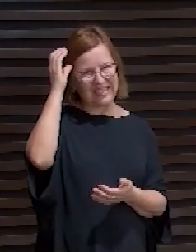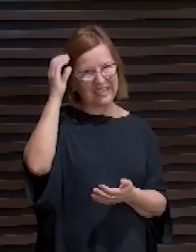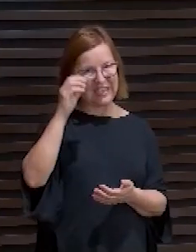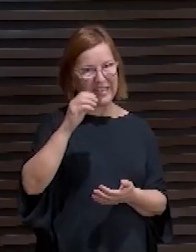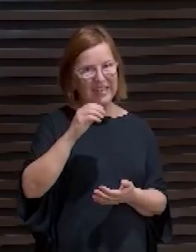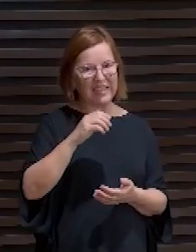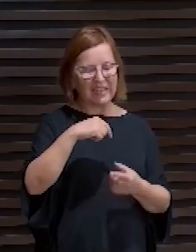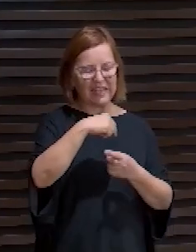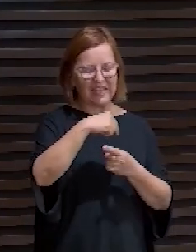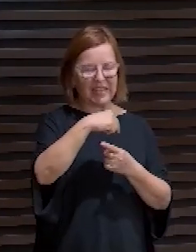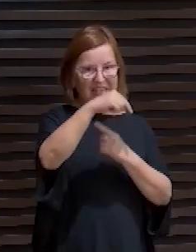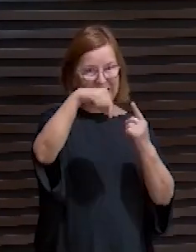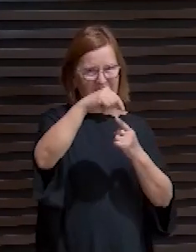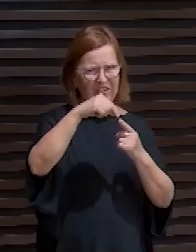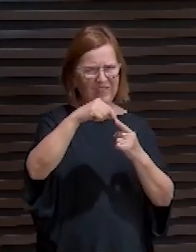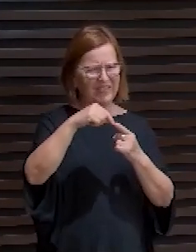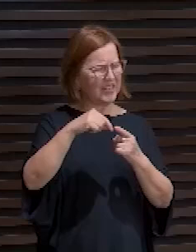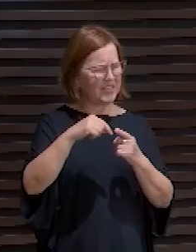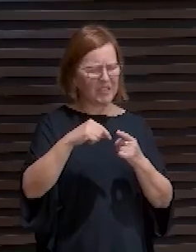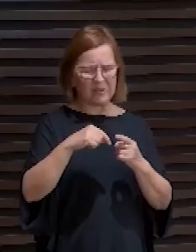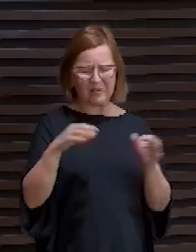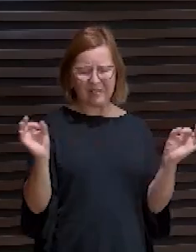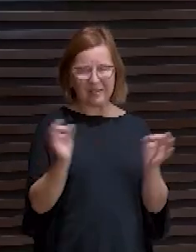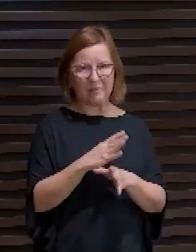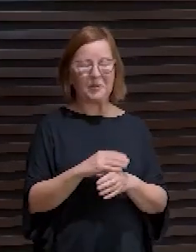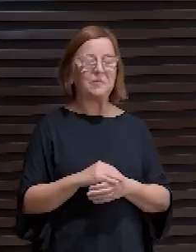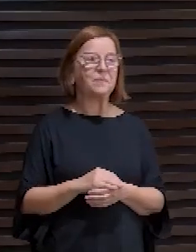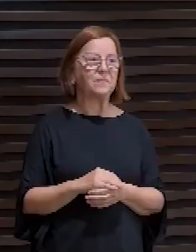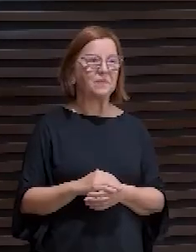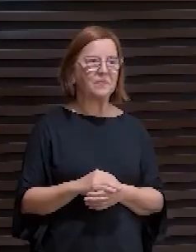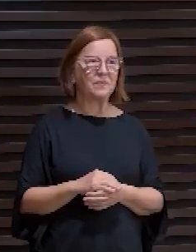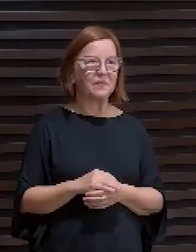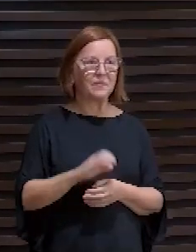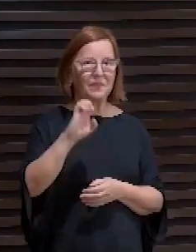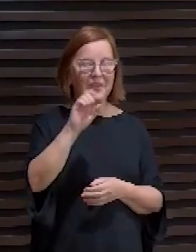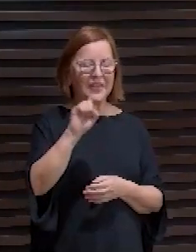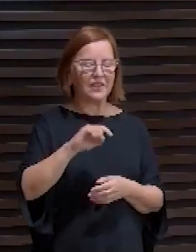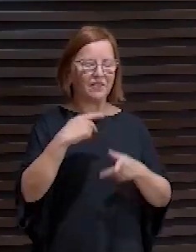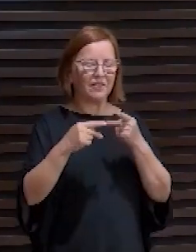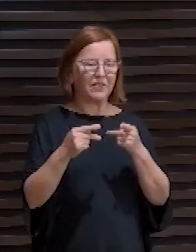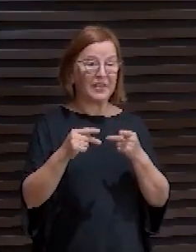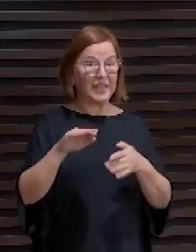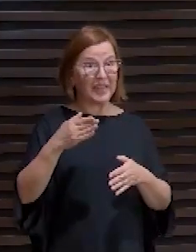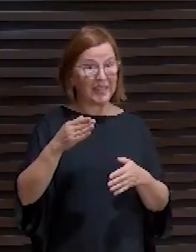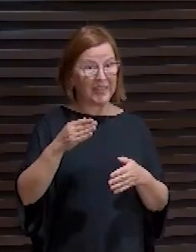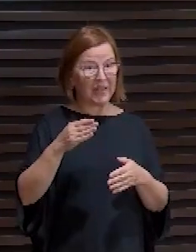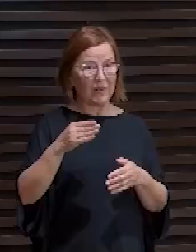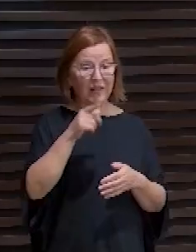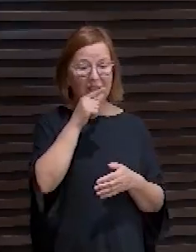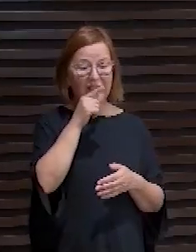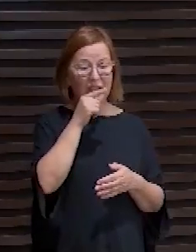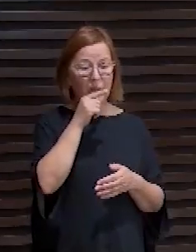como o profeta Ezequiel diz. Vamos juntos? Então aspergirei água pura sobre vós,